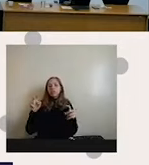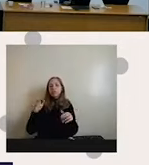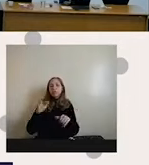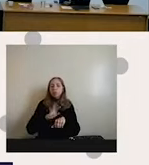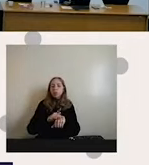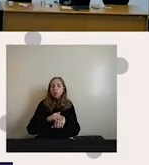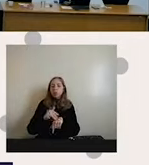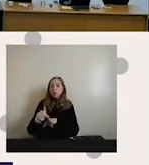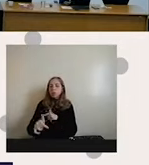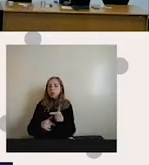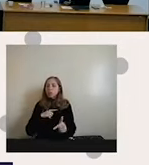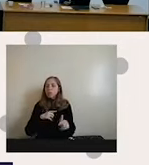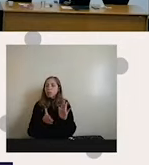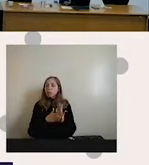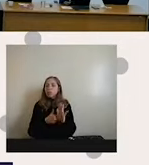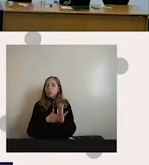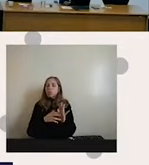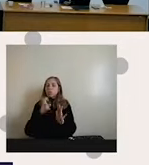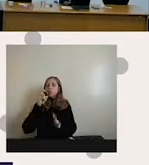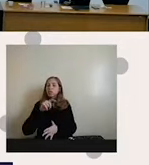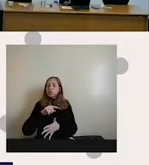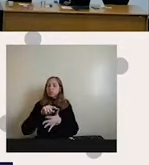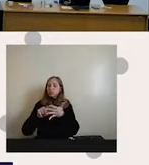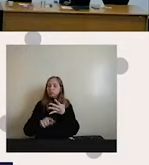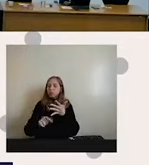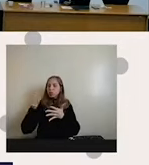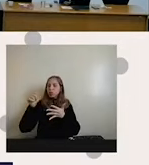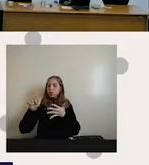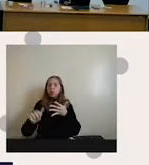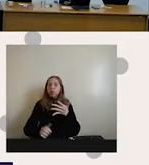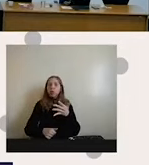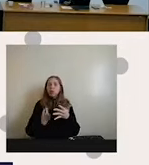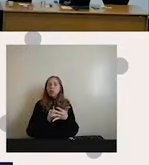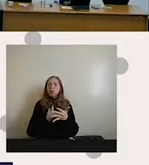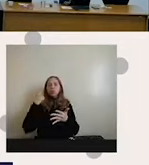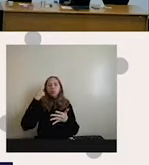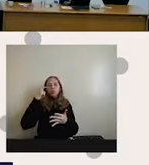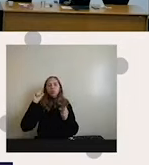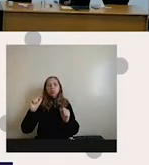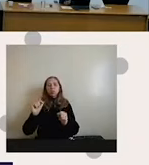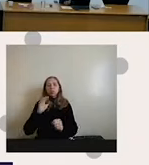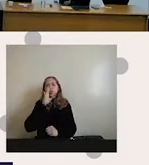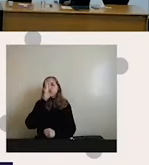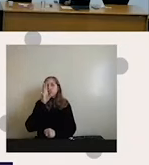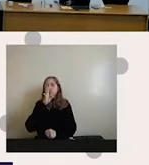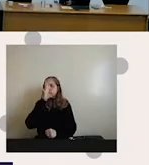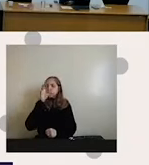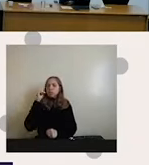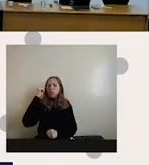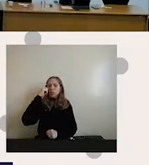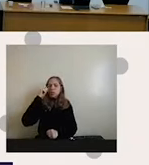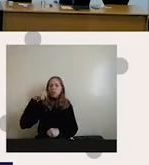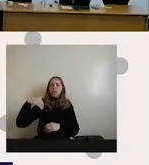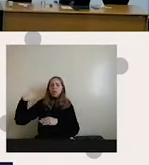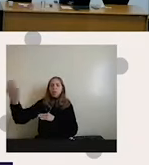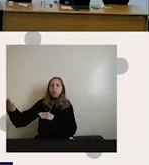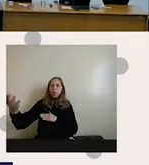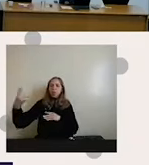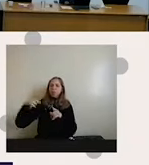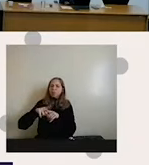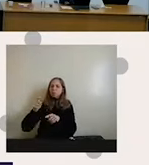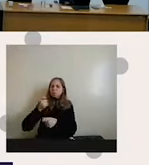de análise, que a gente pode pensar como exagerado, né? Vamos pensar assim, bom, lá internacional, inclui as relações econômicas e políticas no